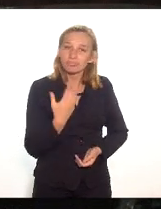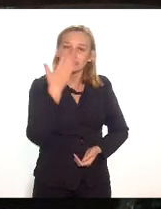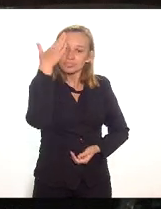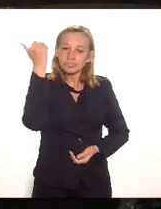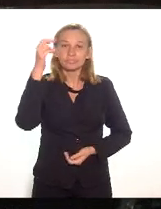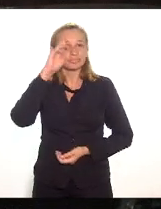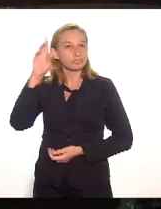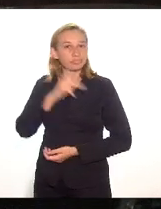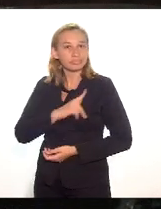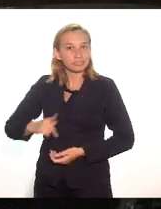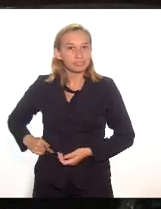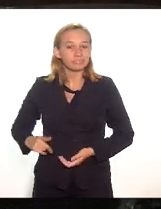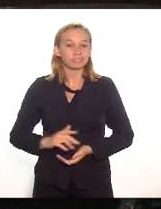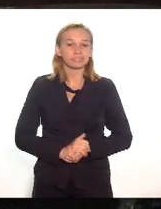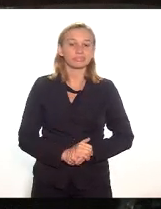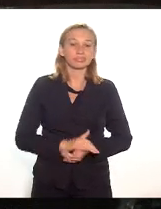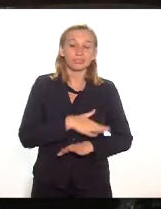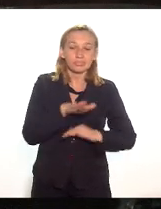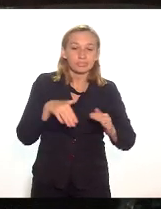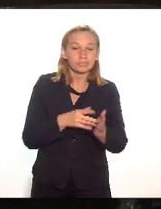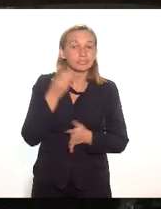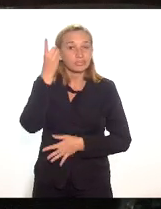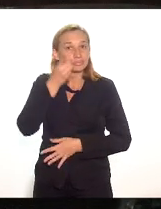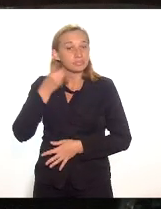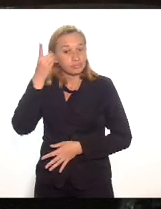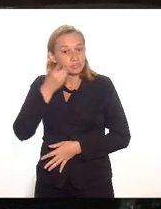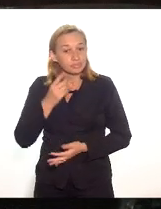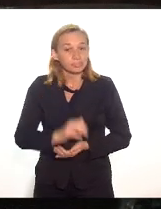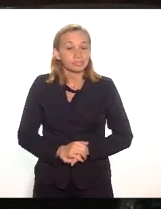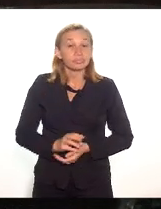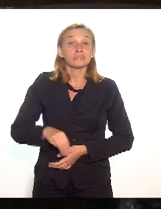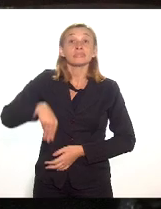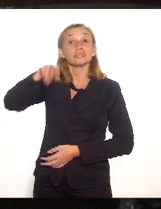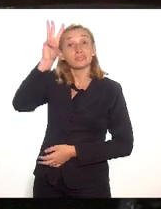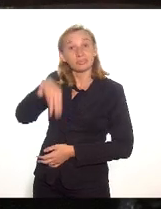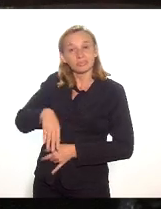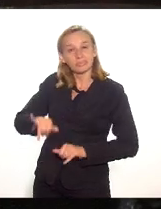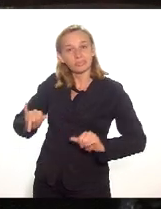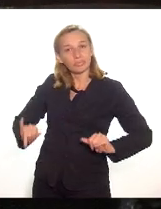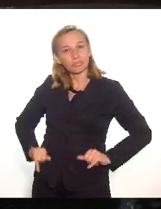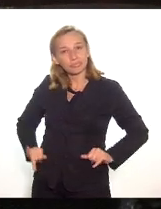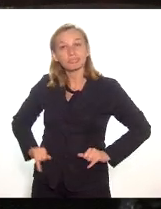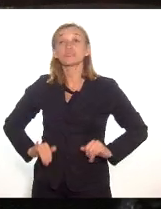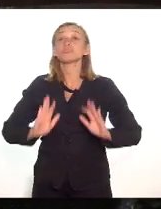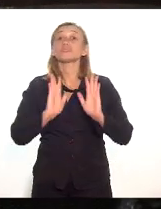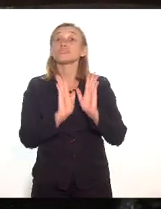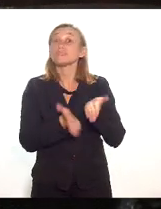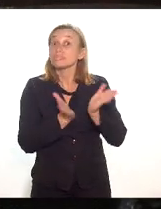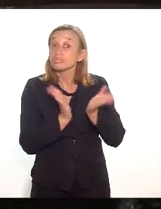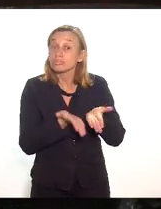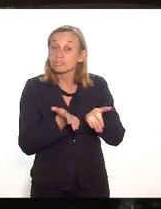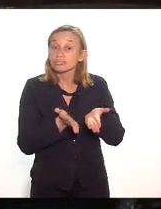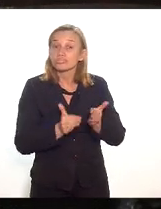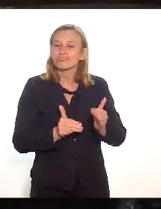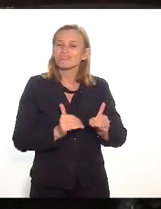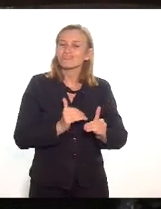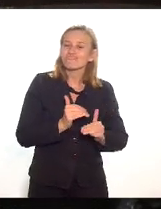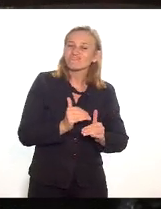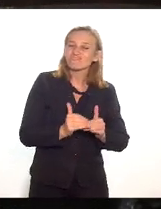senhor presidente, senhoras deputadas, que quem sofre hoje com um